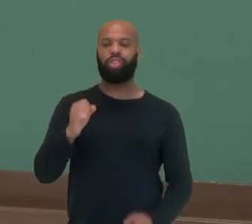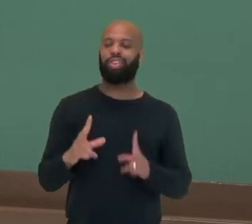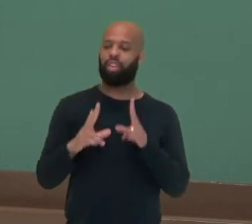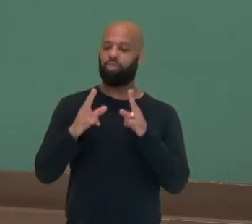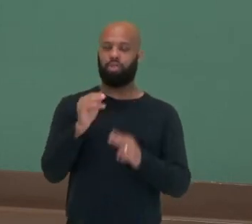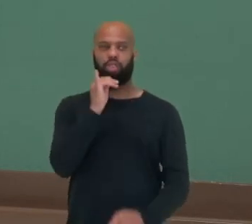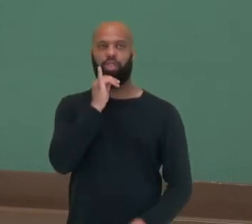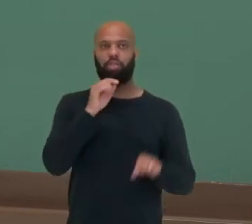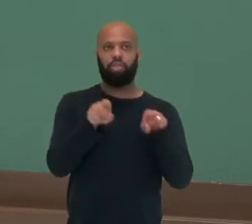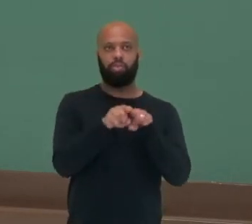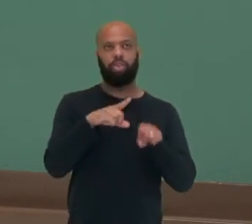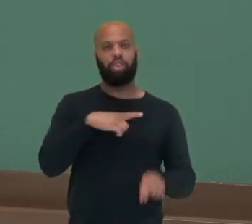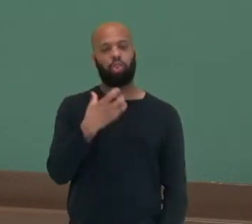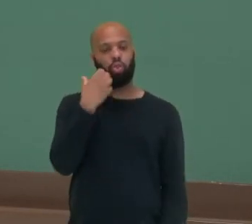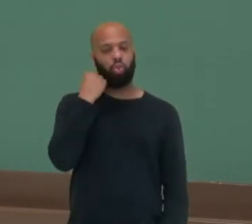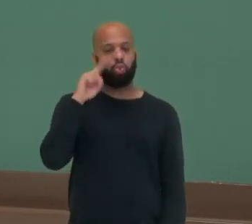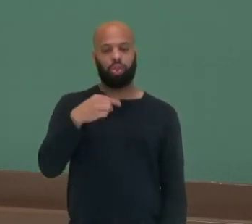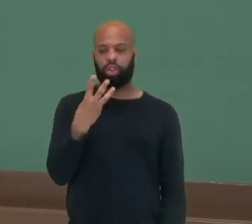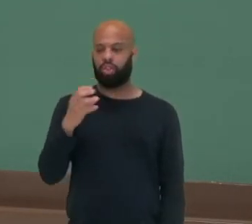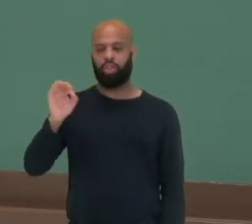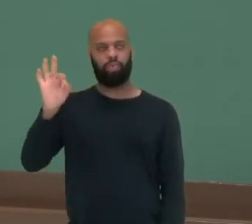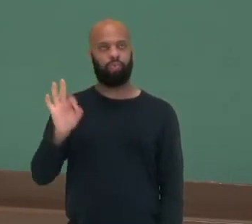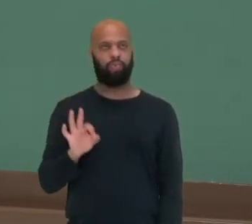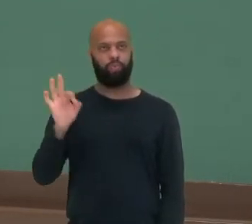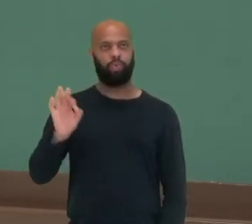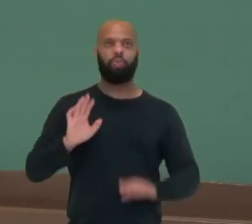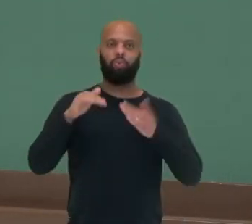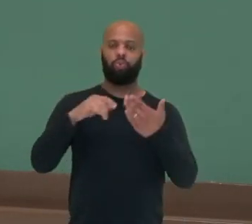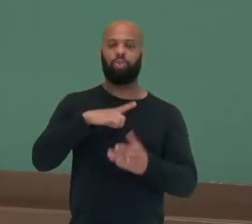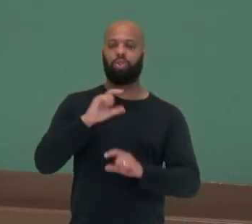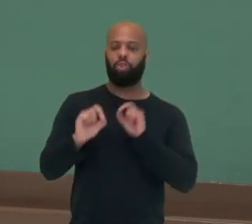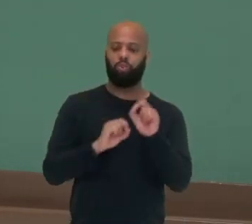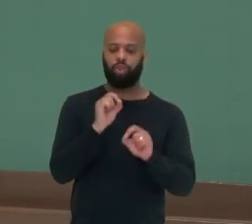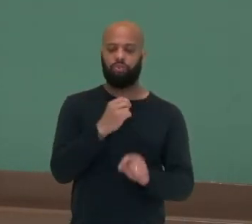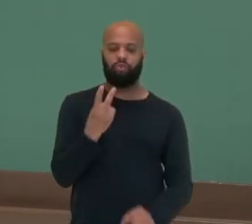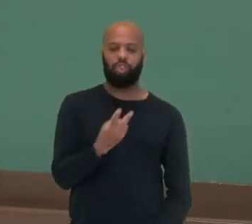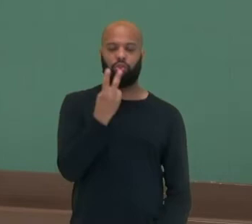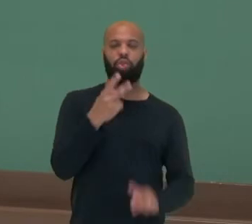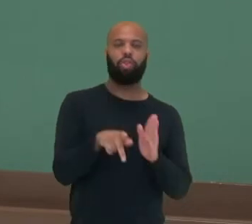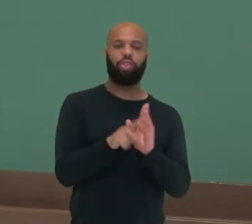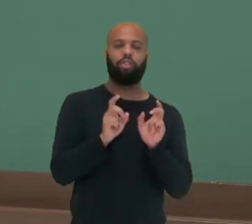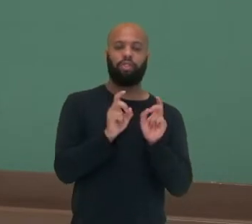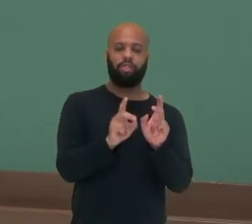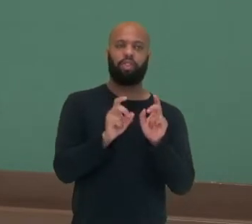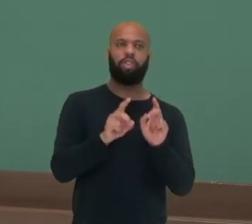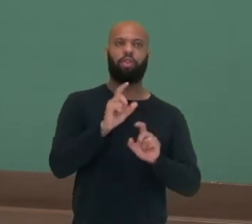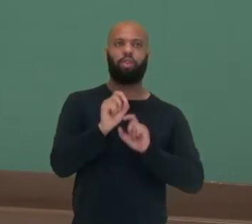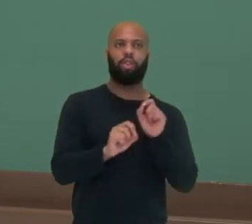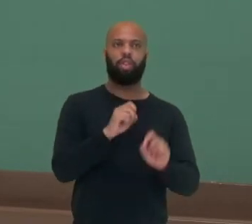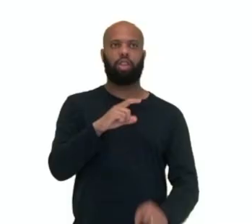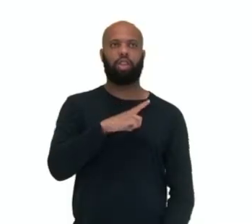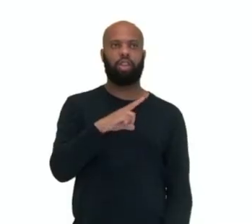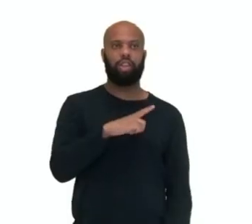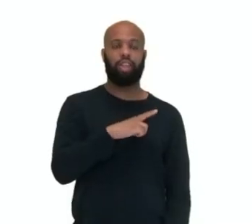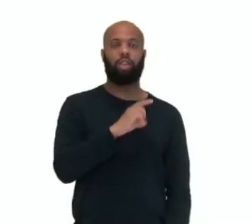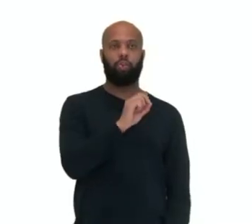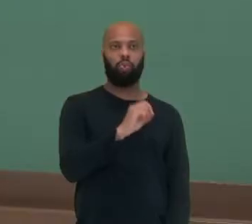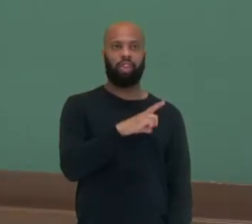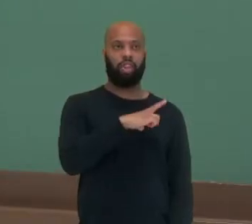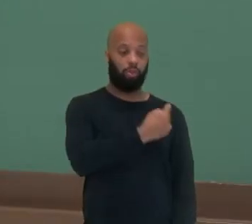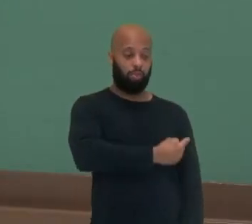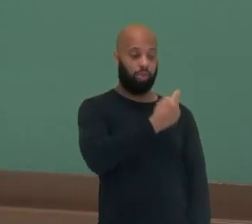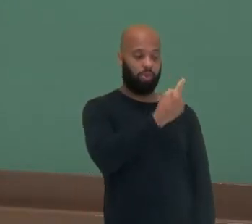exemplo, o lucro de 30%. Então, o valor final de venda, que era este valor